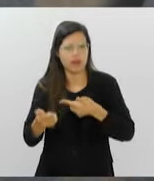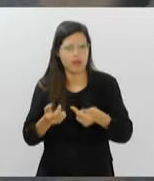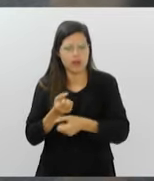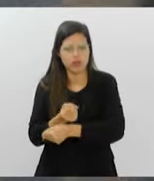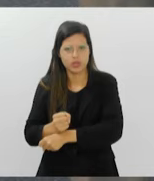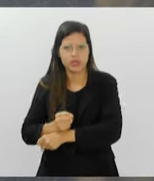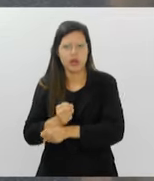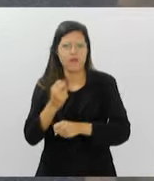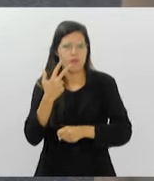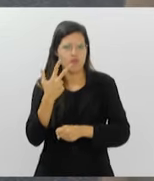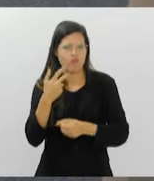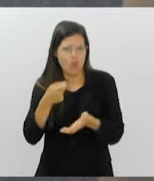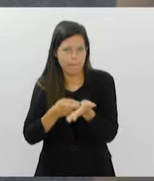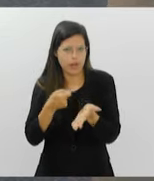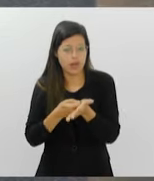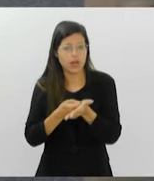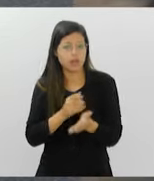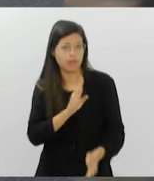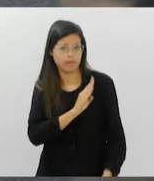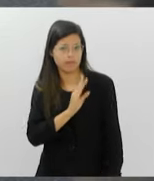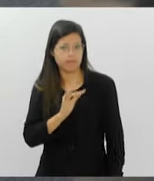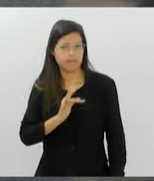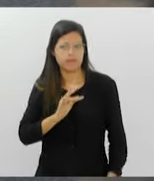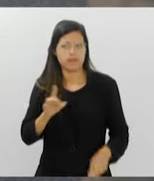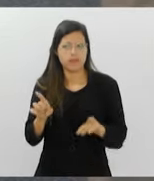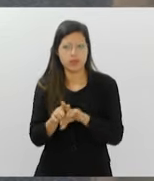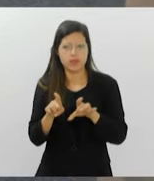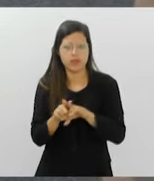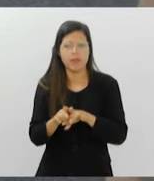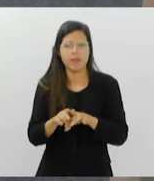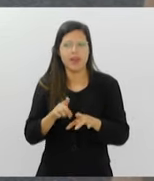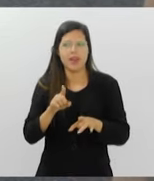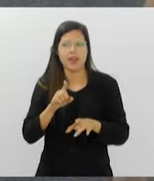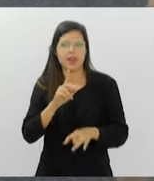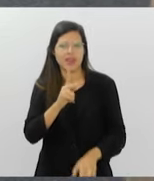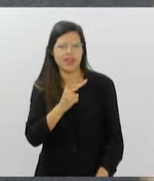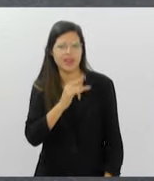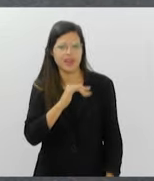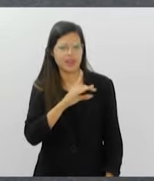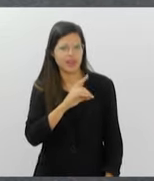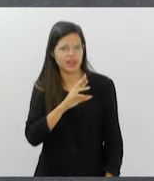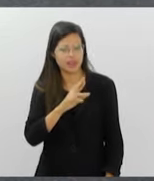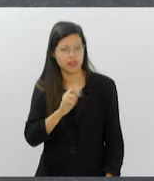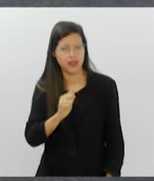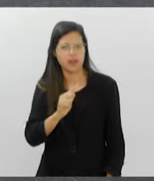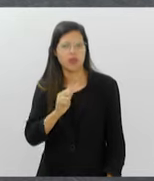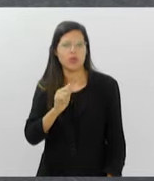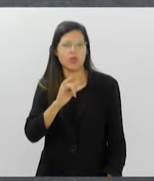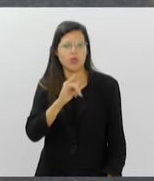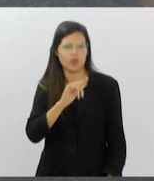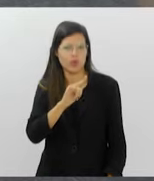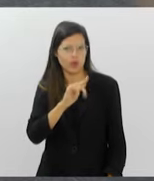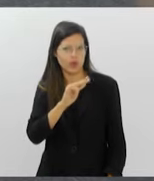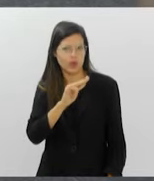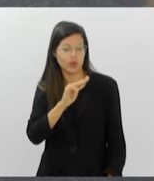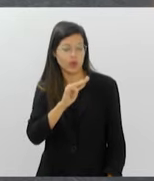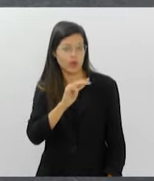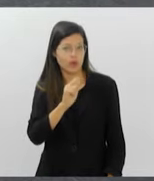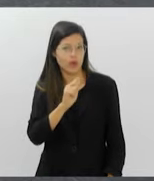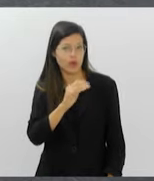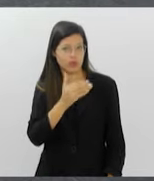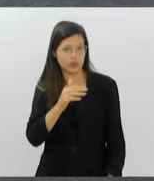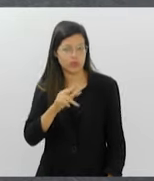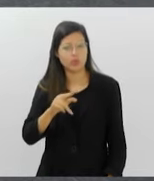nossa Baixada Fluminense também. As Hidras do Iguaçu, o território também de diversos quilombos, é também